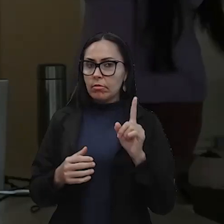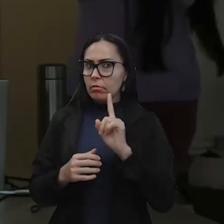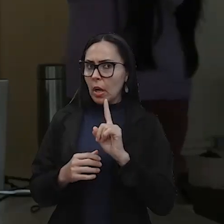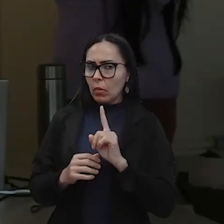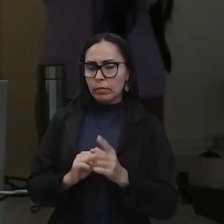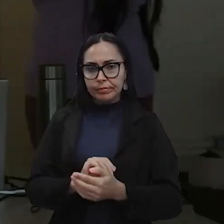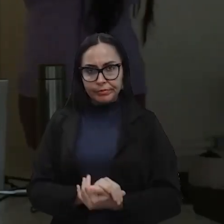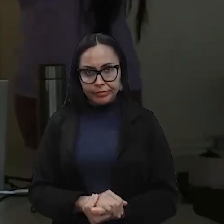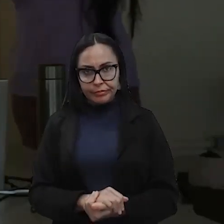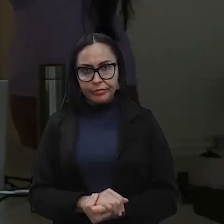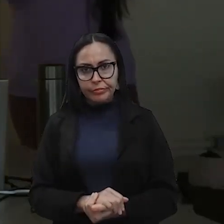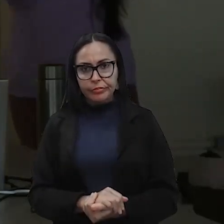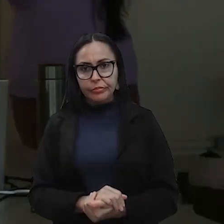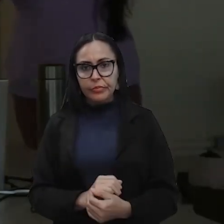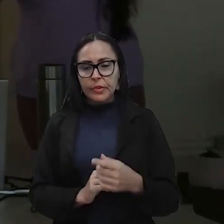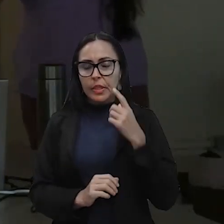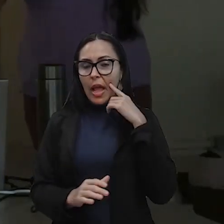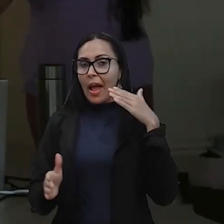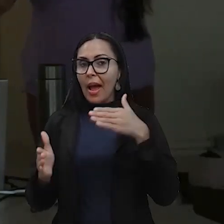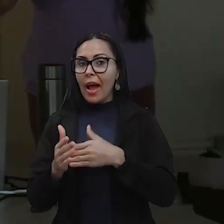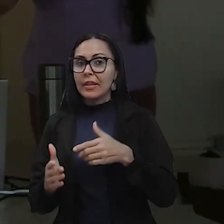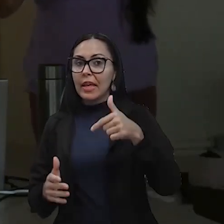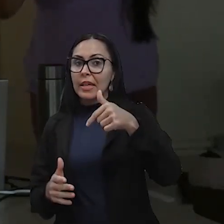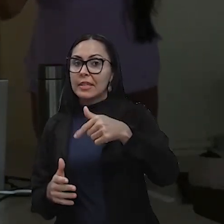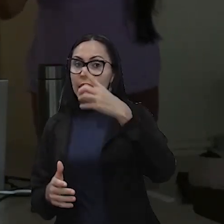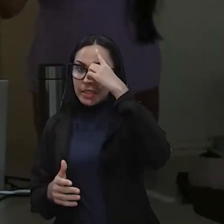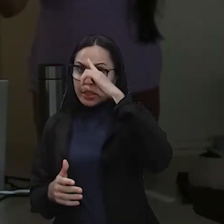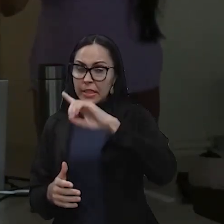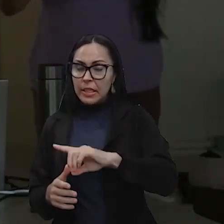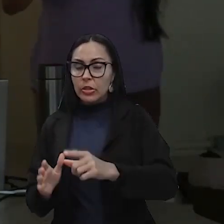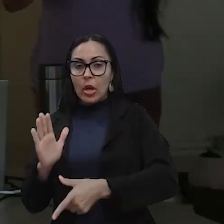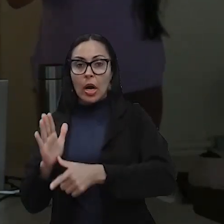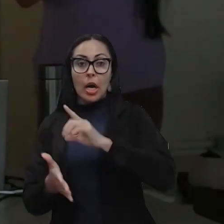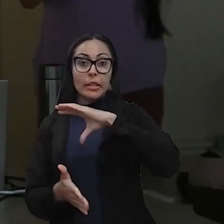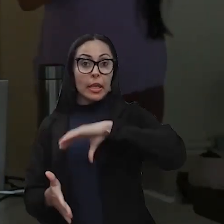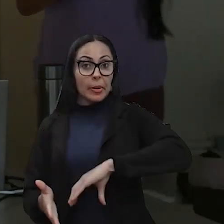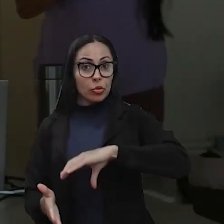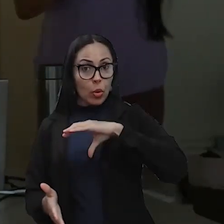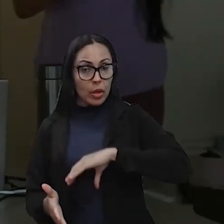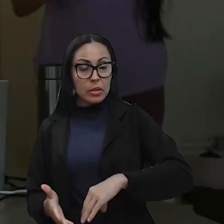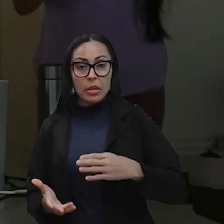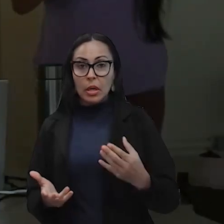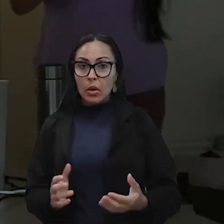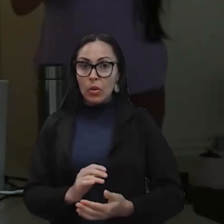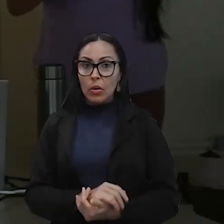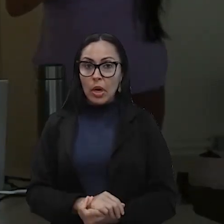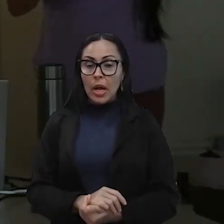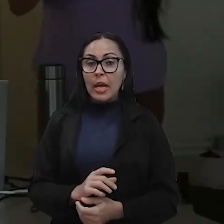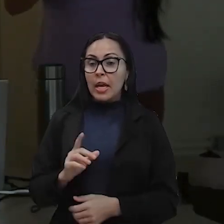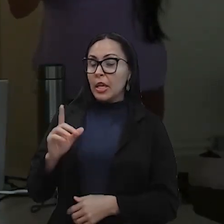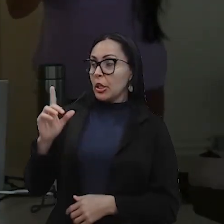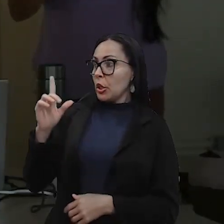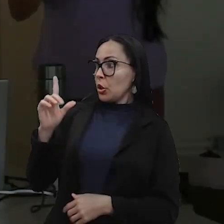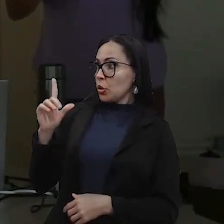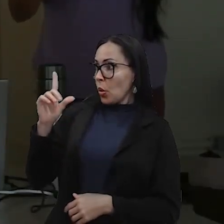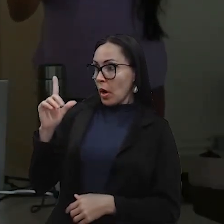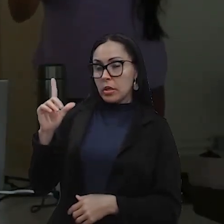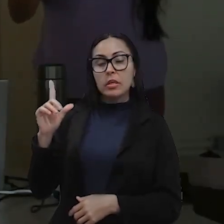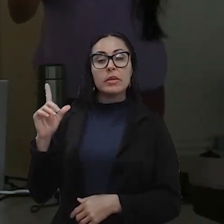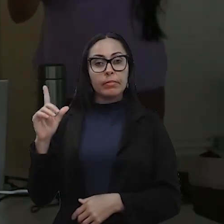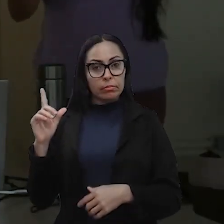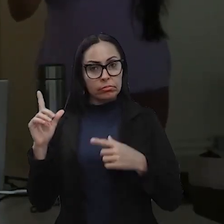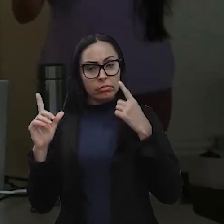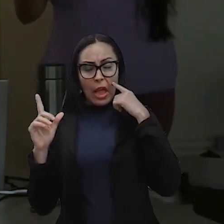até 7 dias antes de uma menstruação verdadeira, esse corrimento em borra de café, esse sangramento em